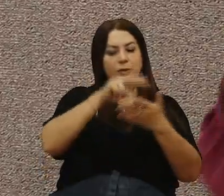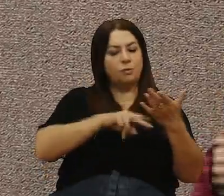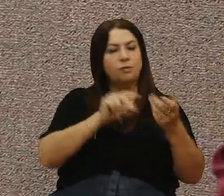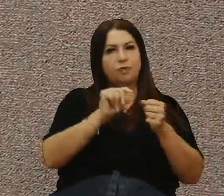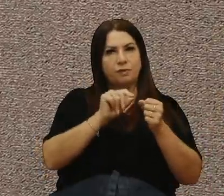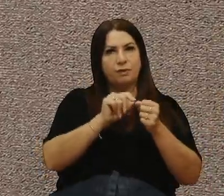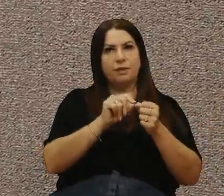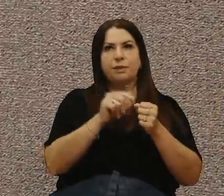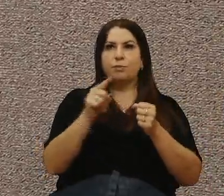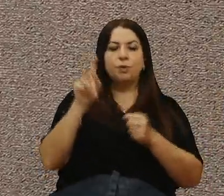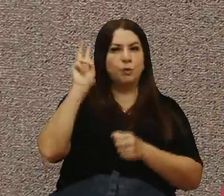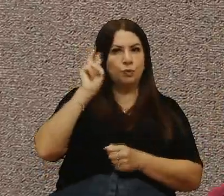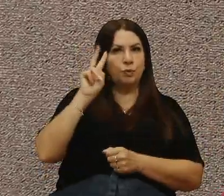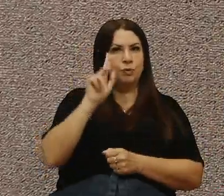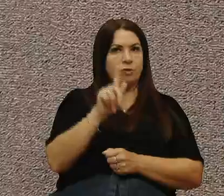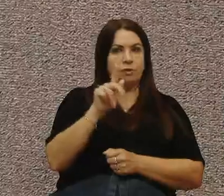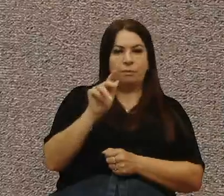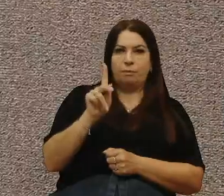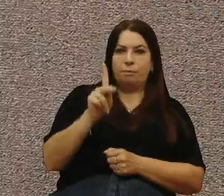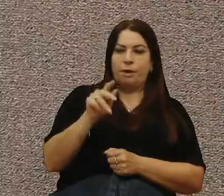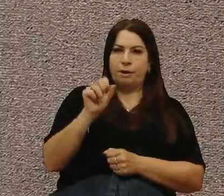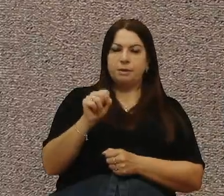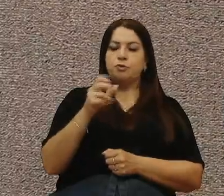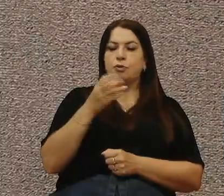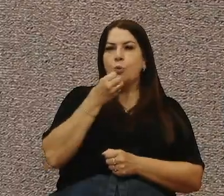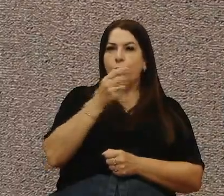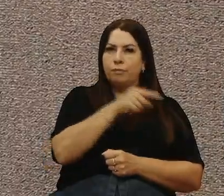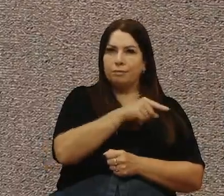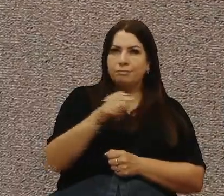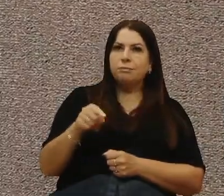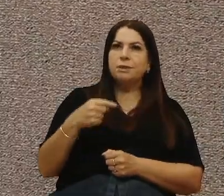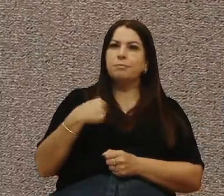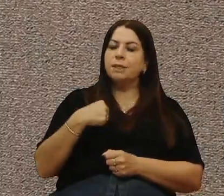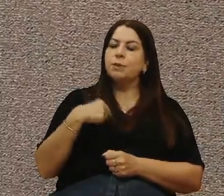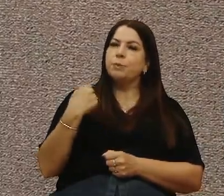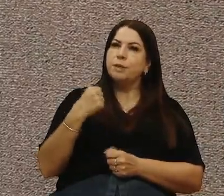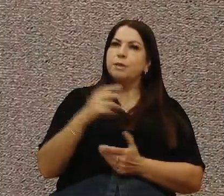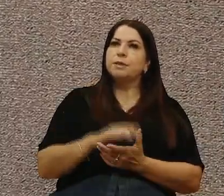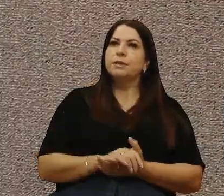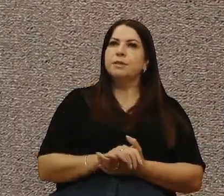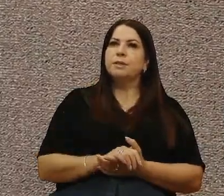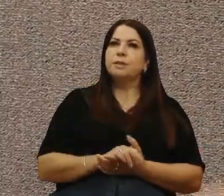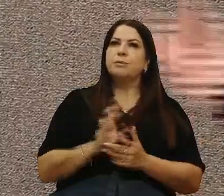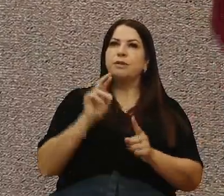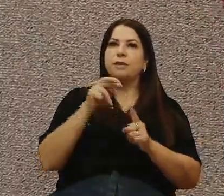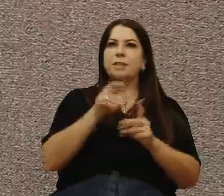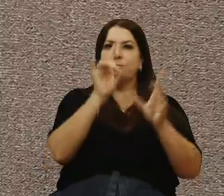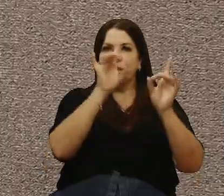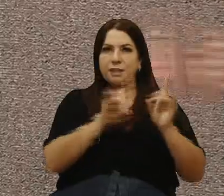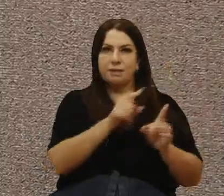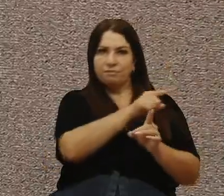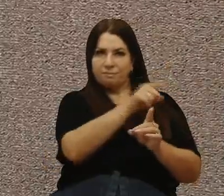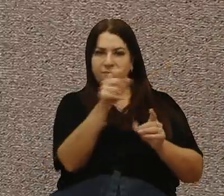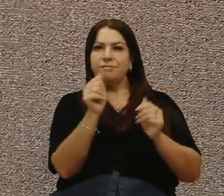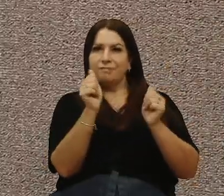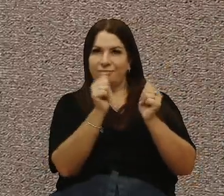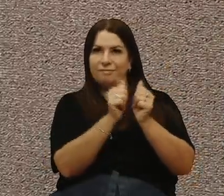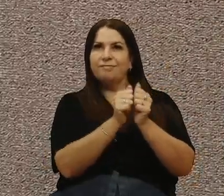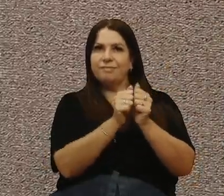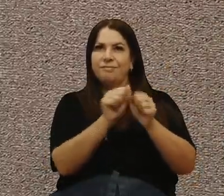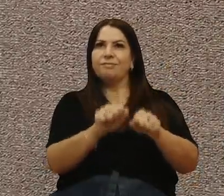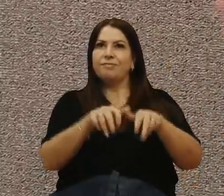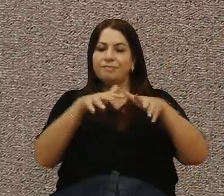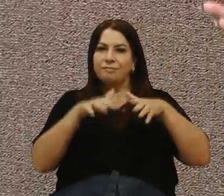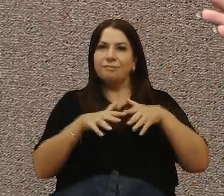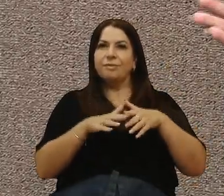feita, então muito da história da GPS já foi contada aqui, mas eu preciso fazer uma referência muito especial, porque estão aqui conosco no plenário